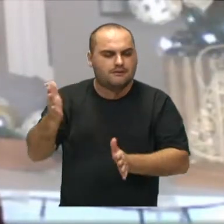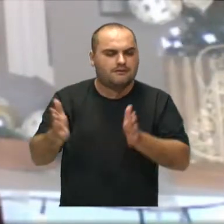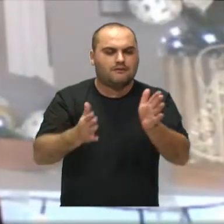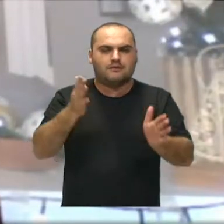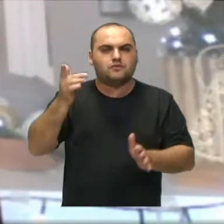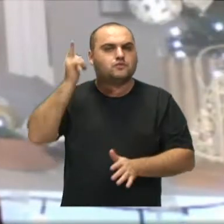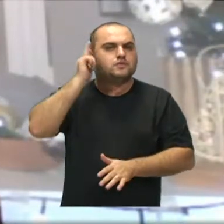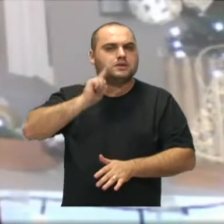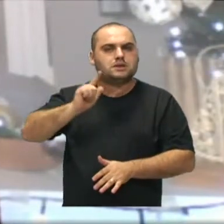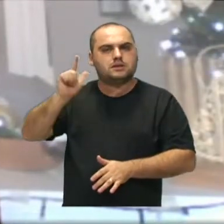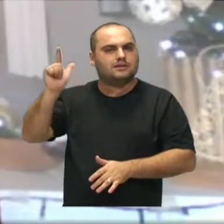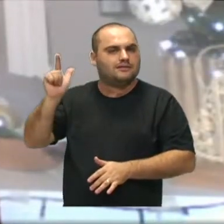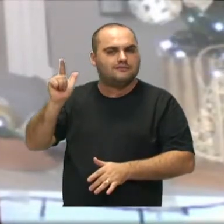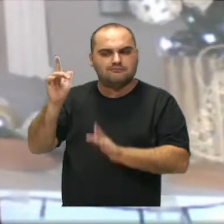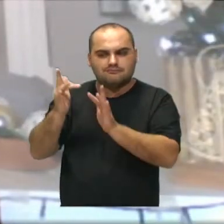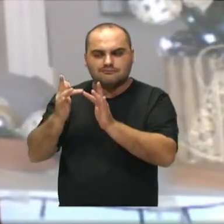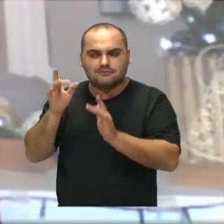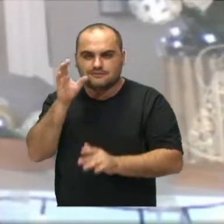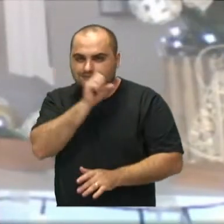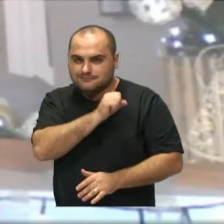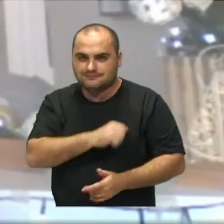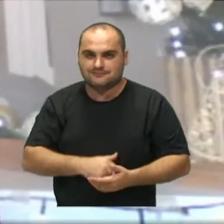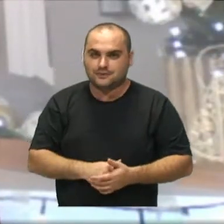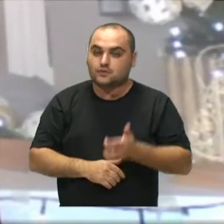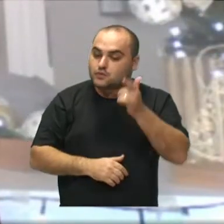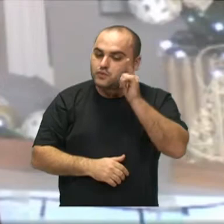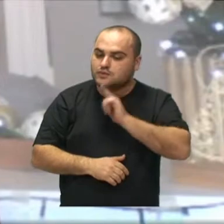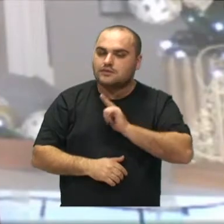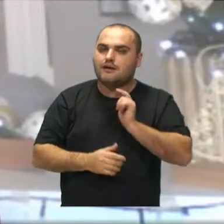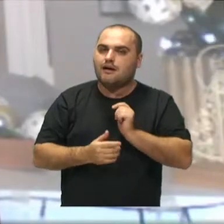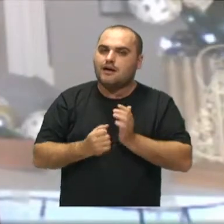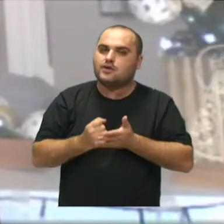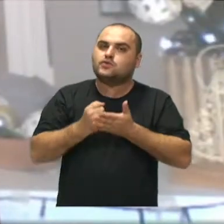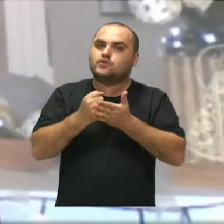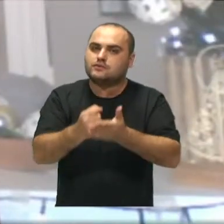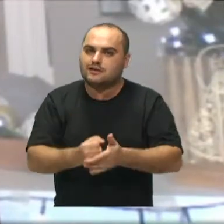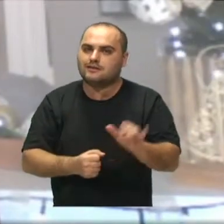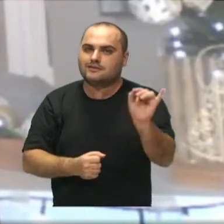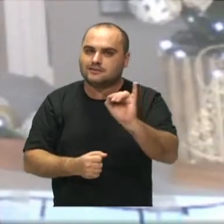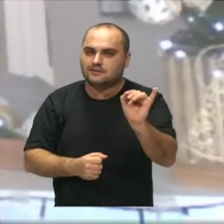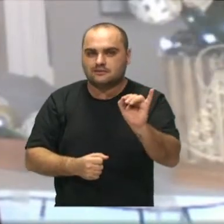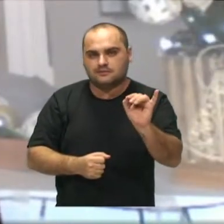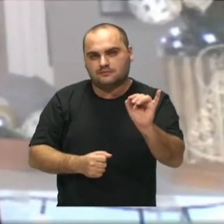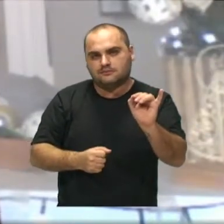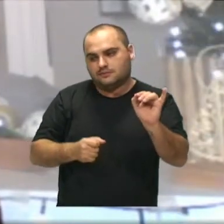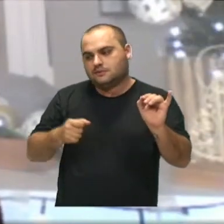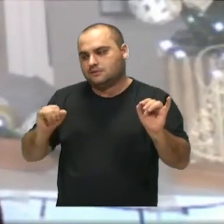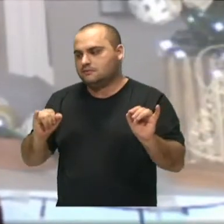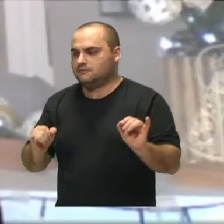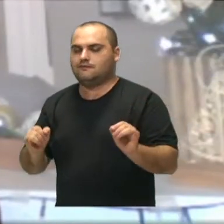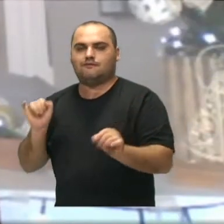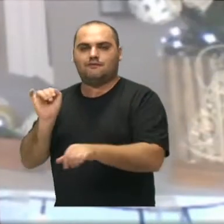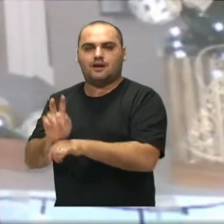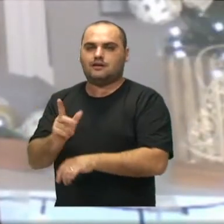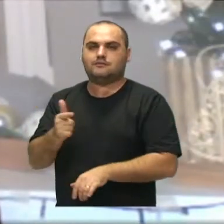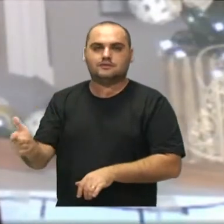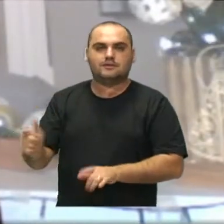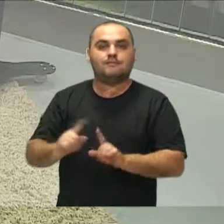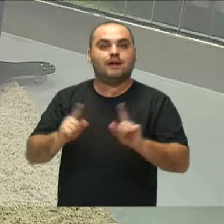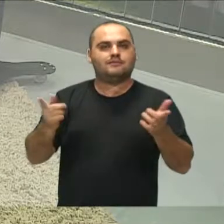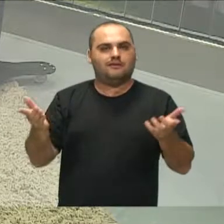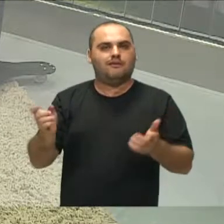Então, eu consegui contribuir com o Itajaí, mesmo eu não tendo cargo. Então, eu espero que com cargo essa minha contribuição seja bem